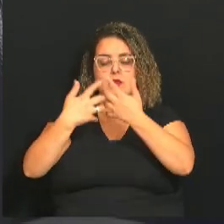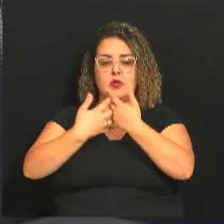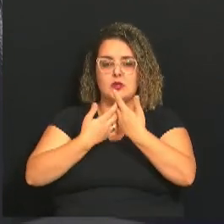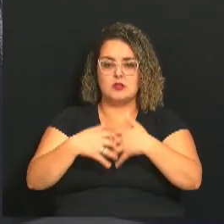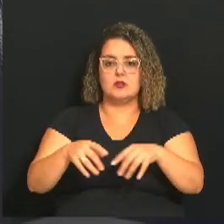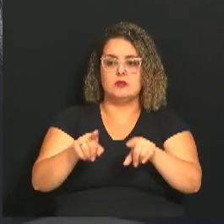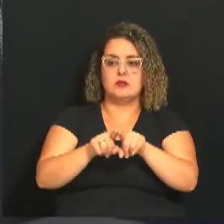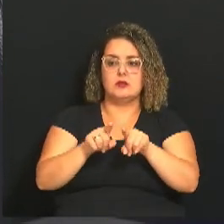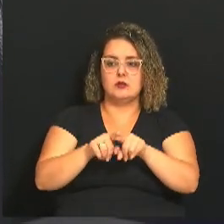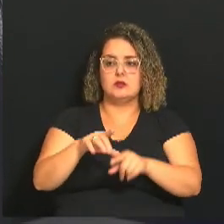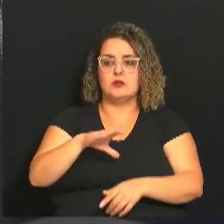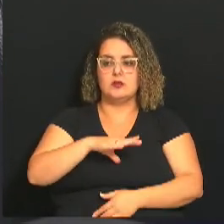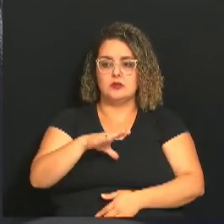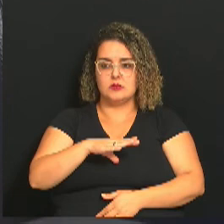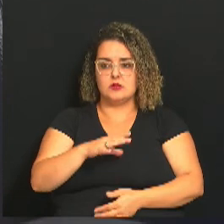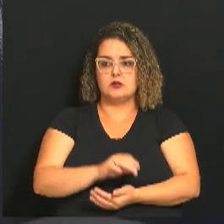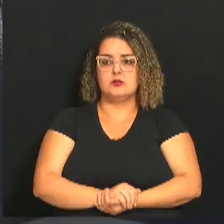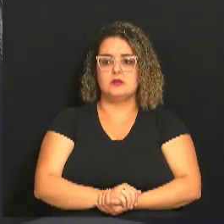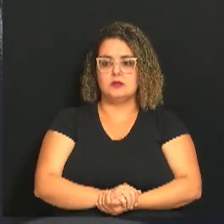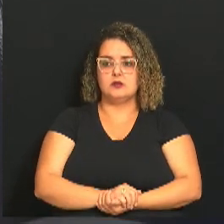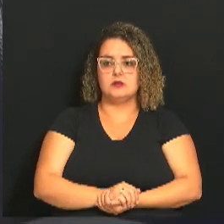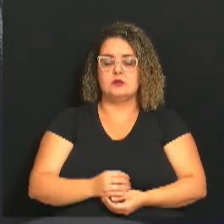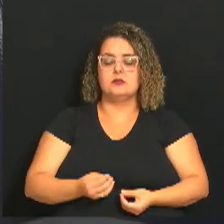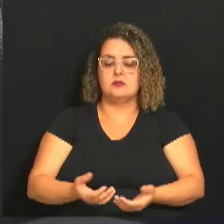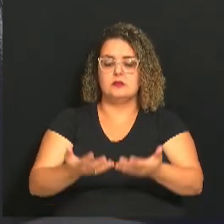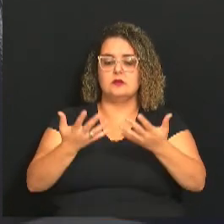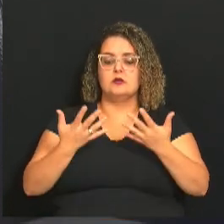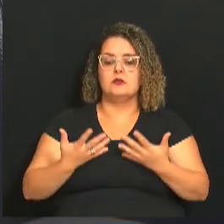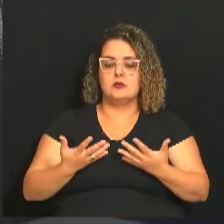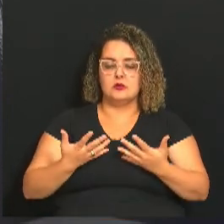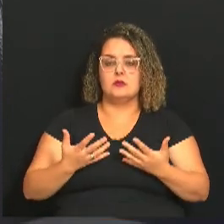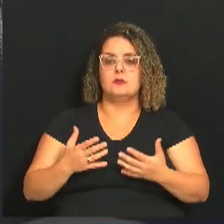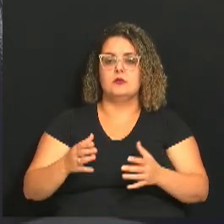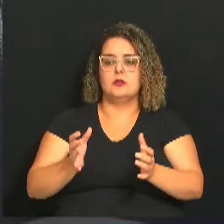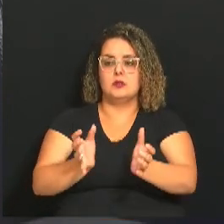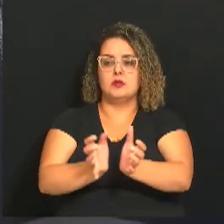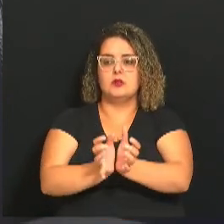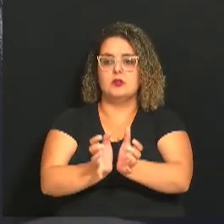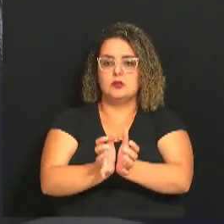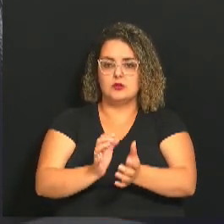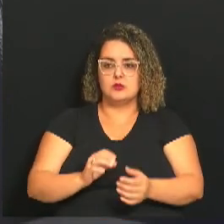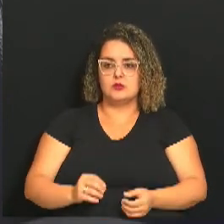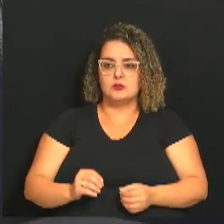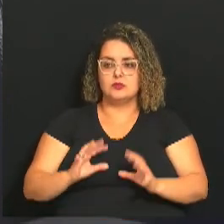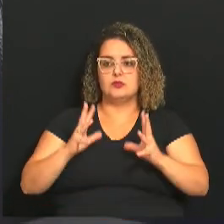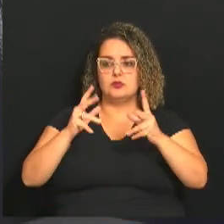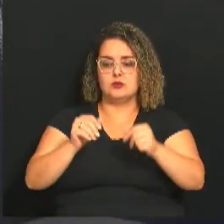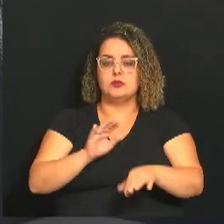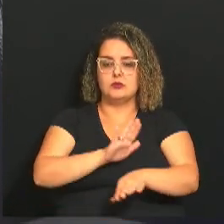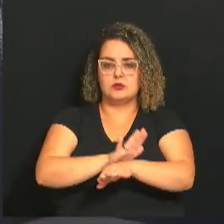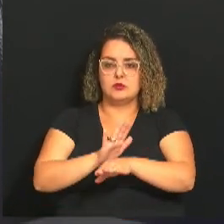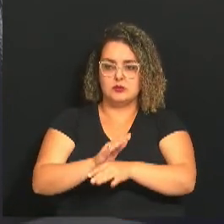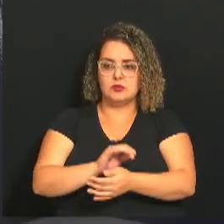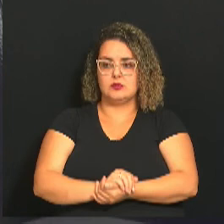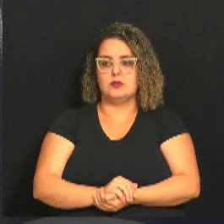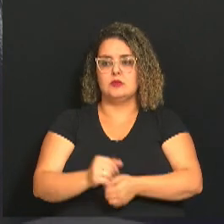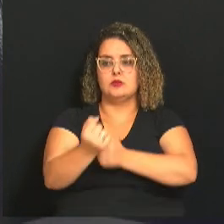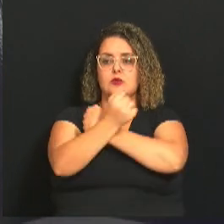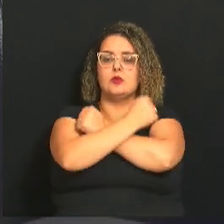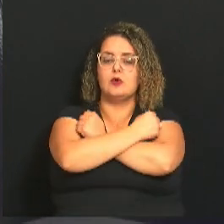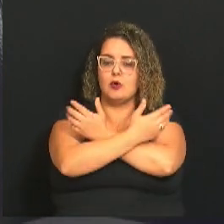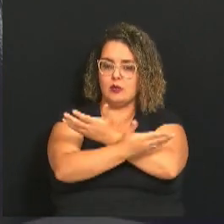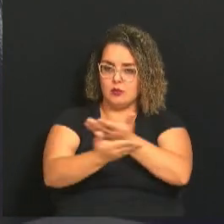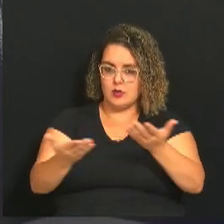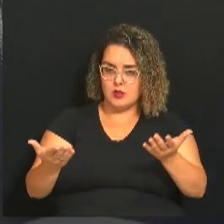na cidade e trarão para a nossa comissão as suas contribuições. Então, um forte abraço